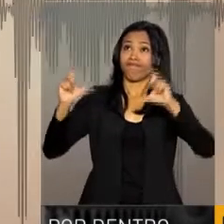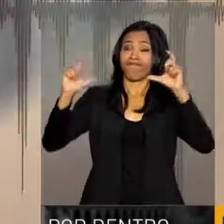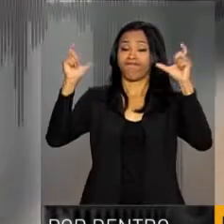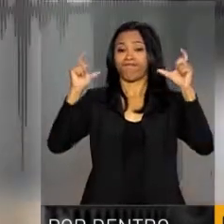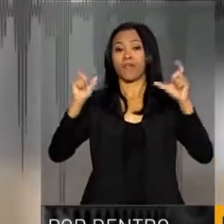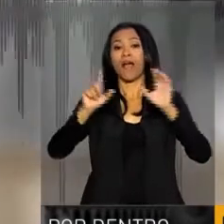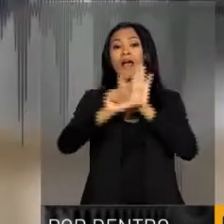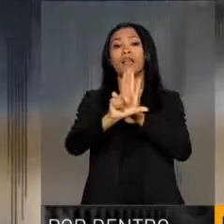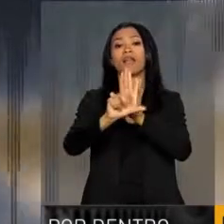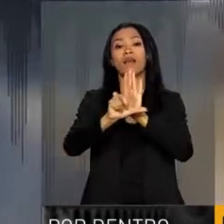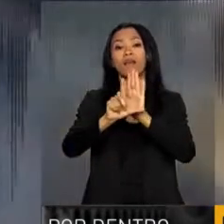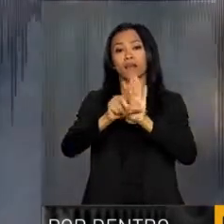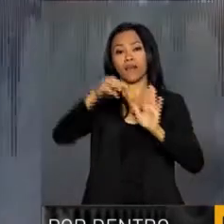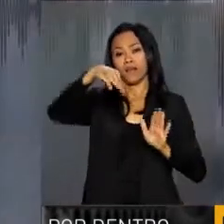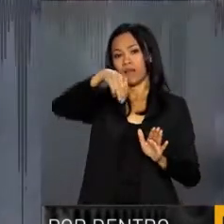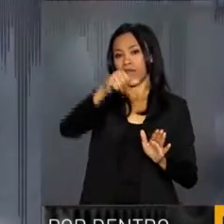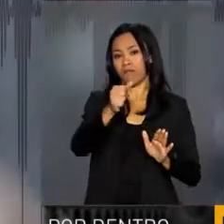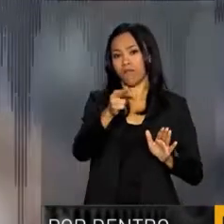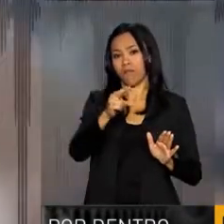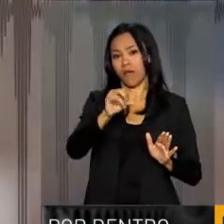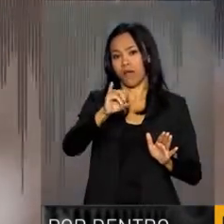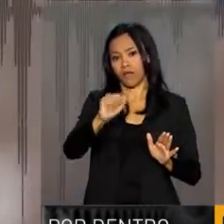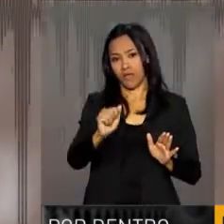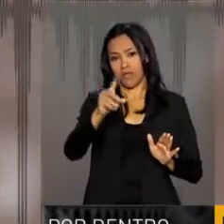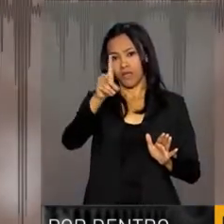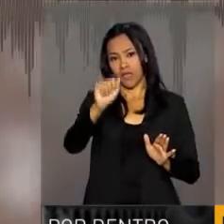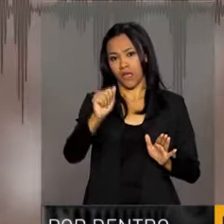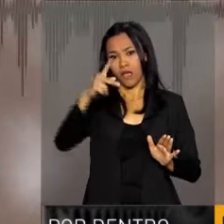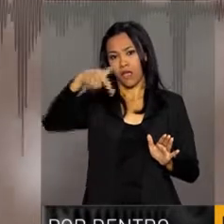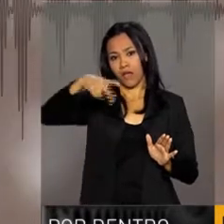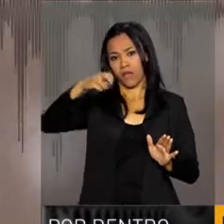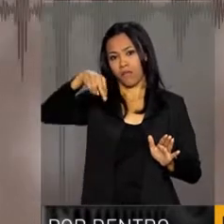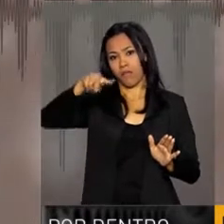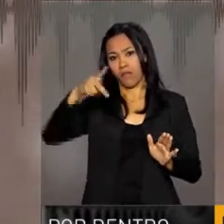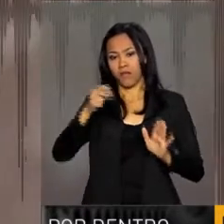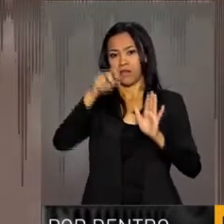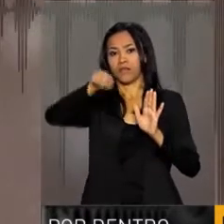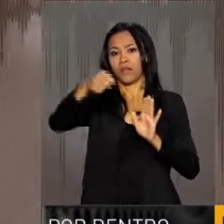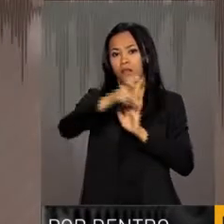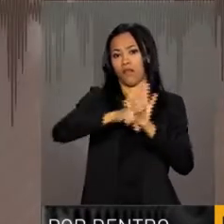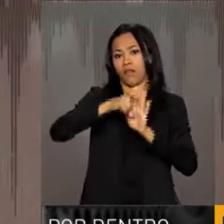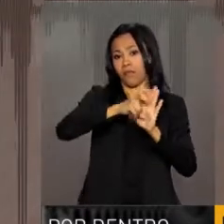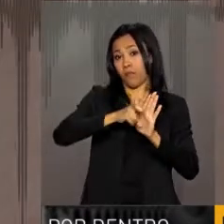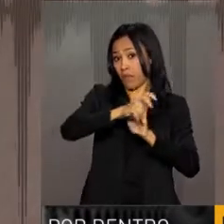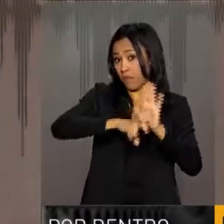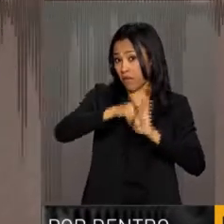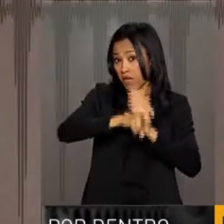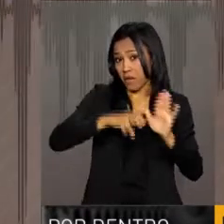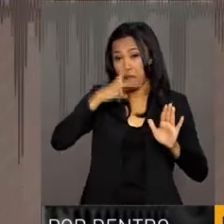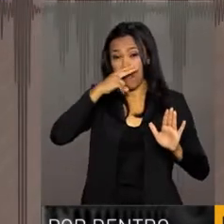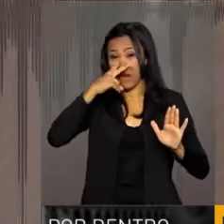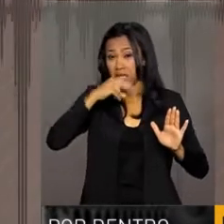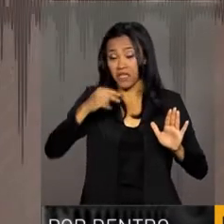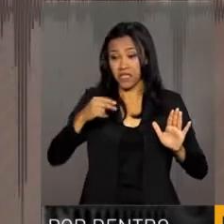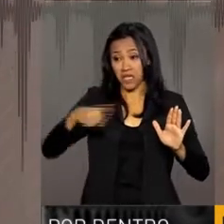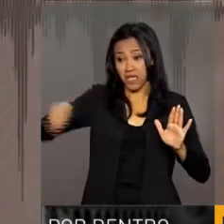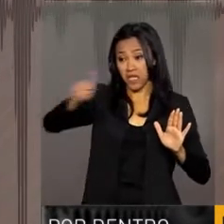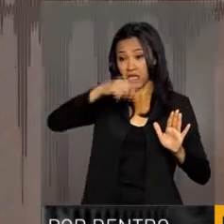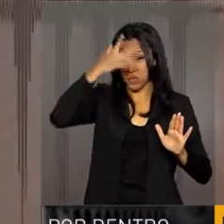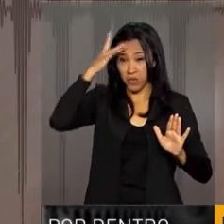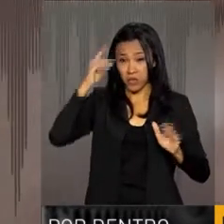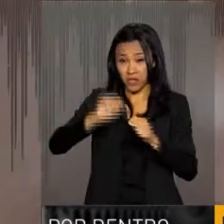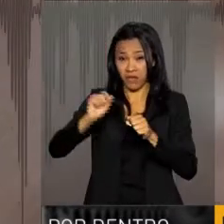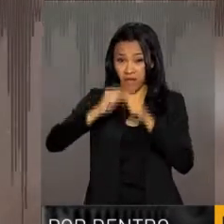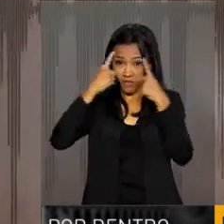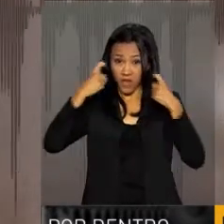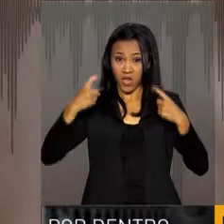penha parece que não intimidou os agressores senadora não está na hora do governo buscar outra alternativa